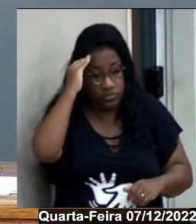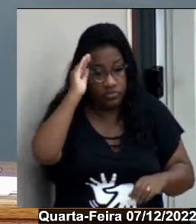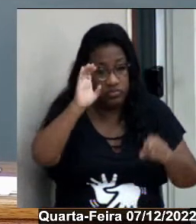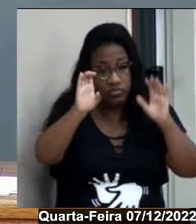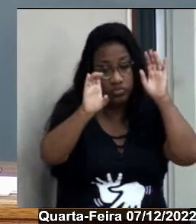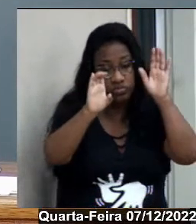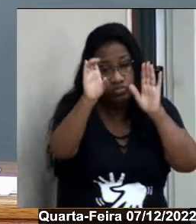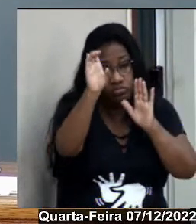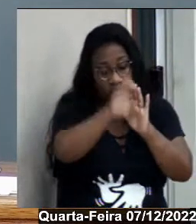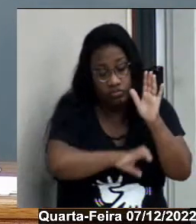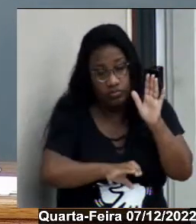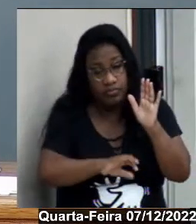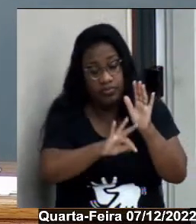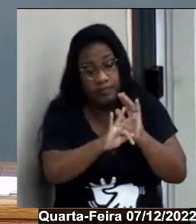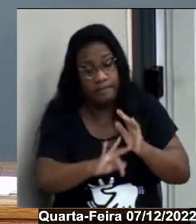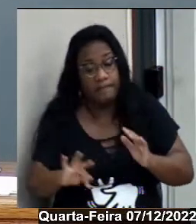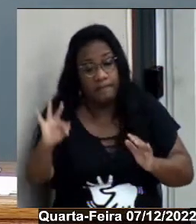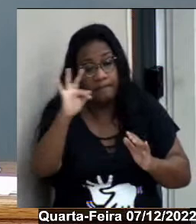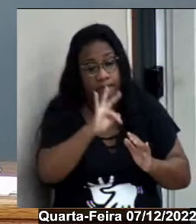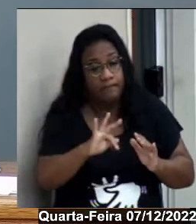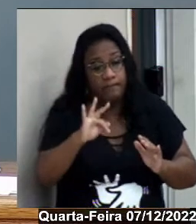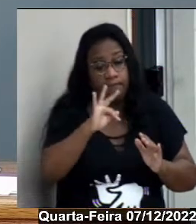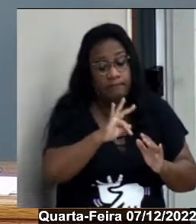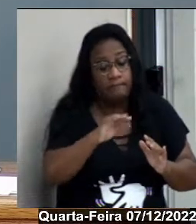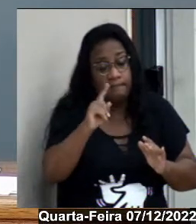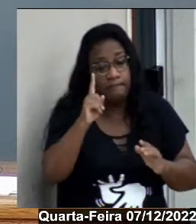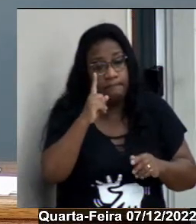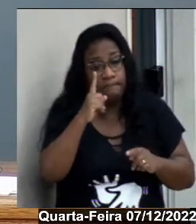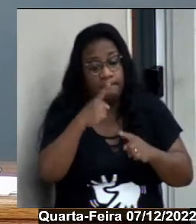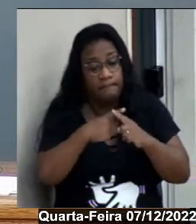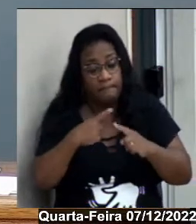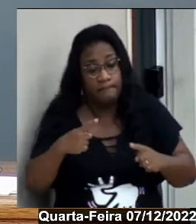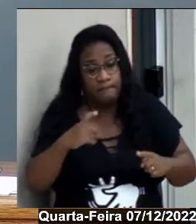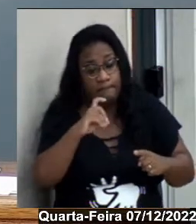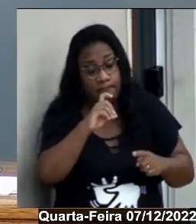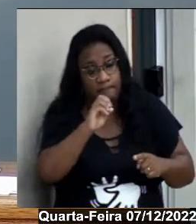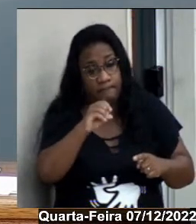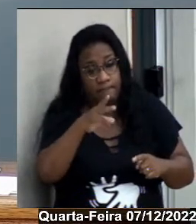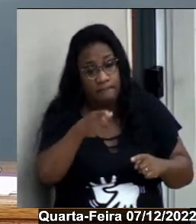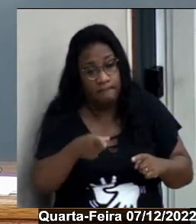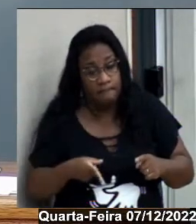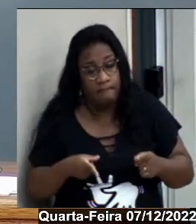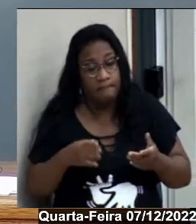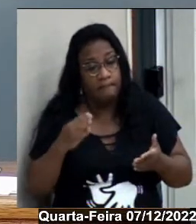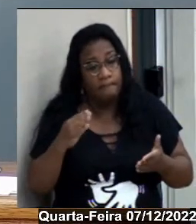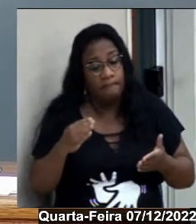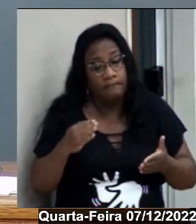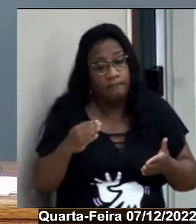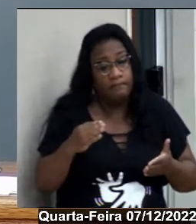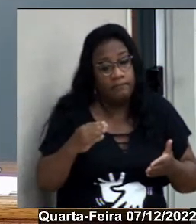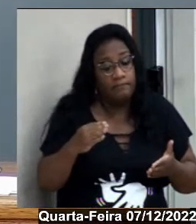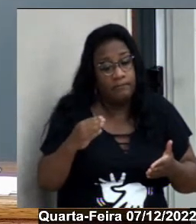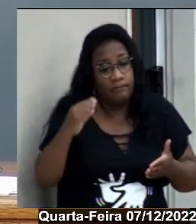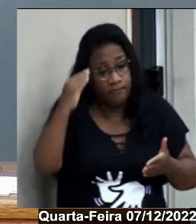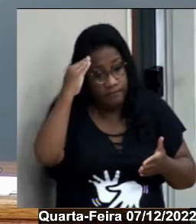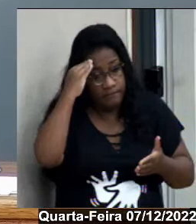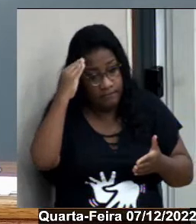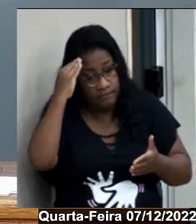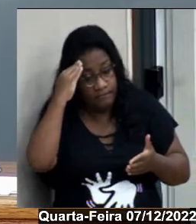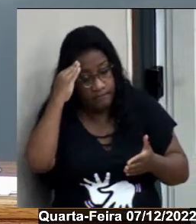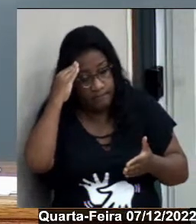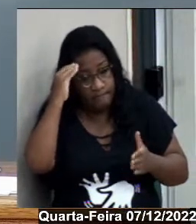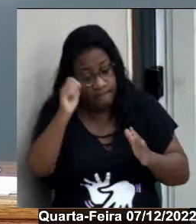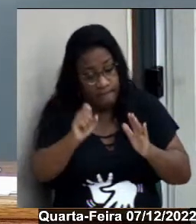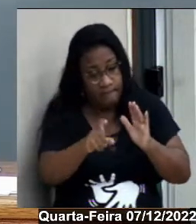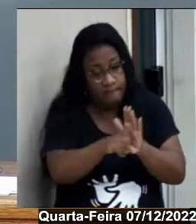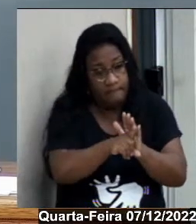a Constituição da República Federativa do Brasil, 5 de outubro de 1988, considerando a Lei Orgânica do Município